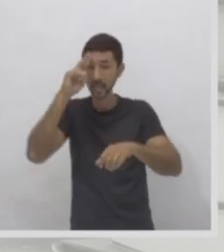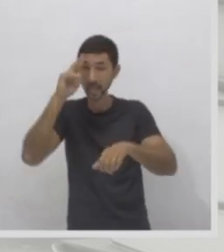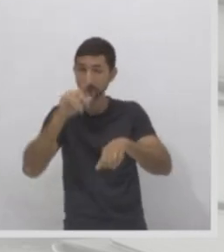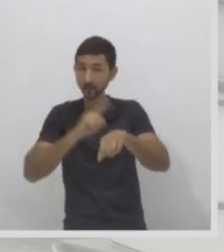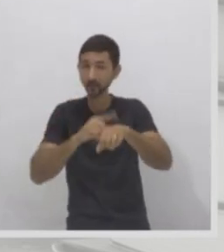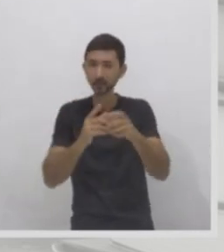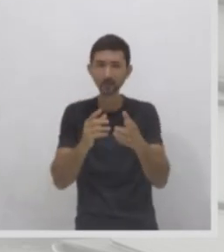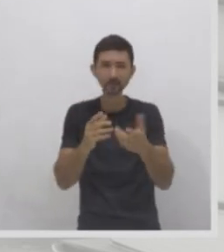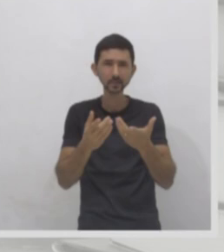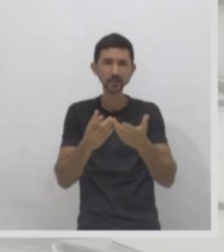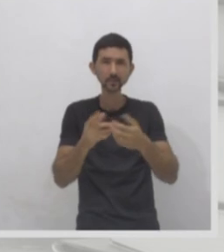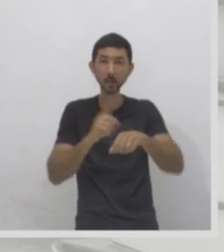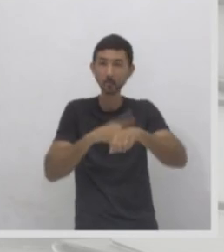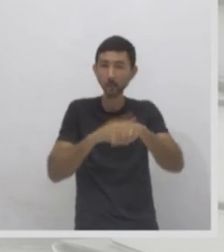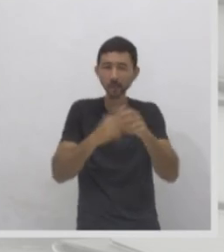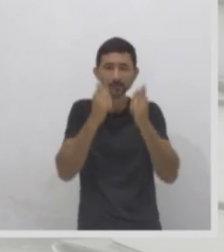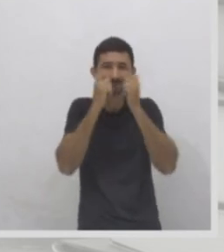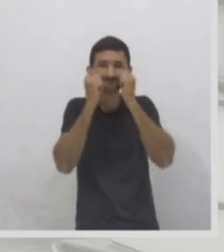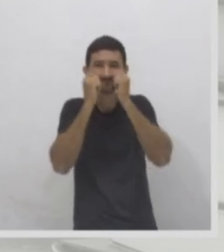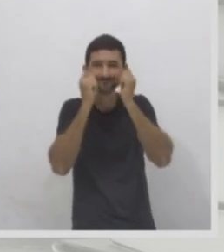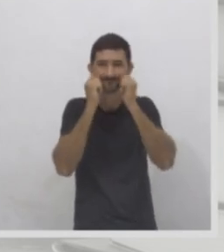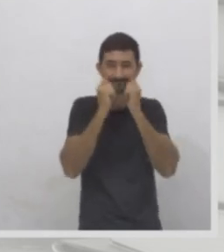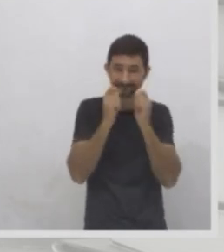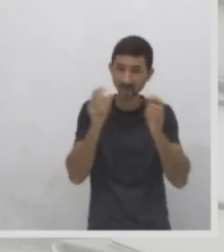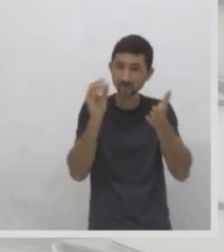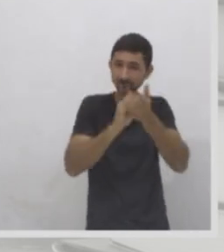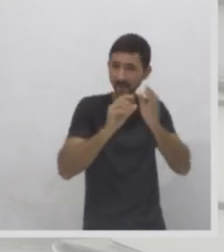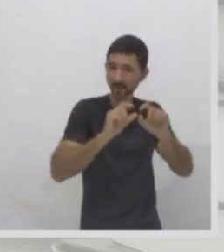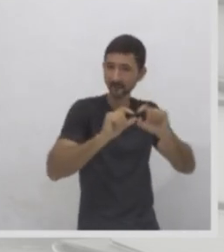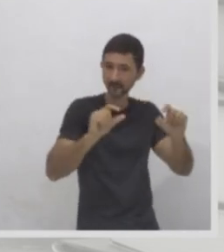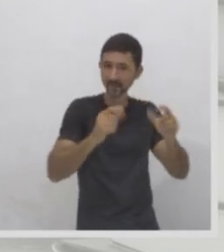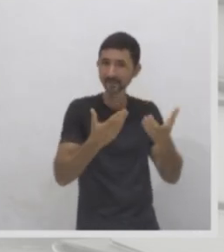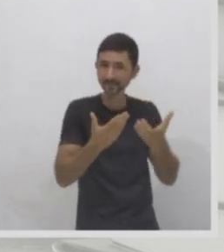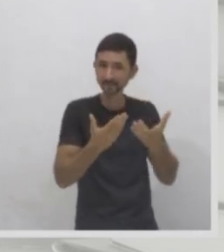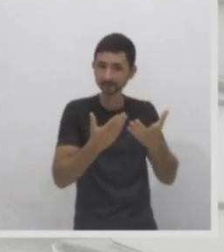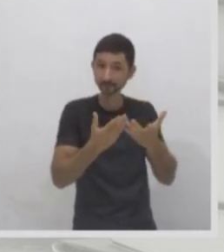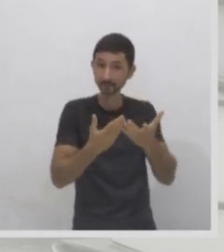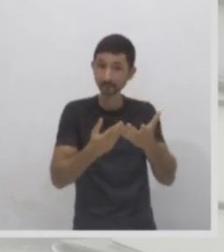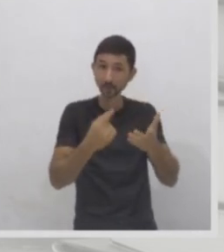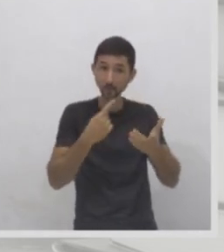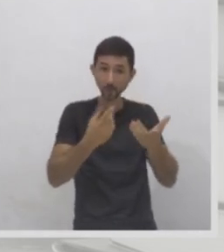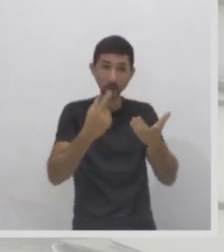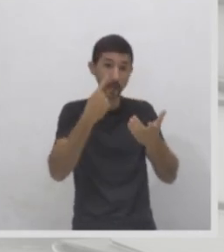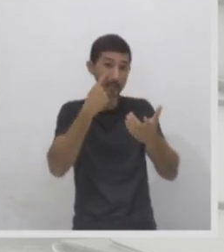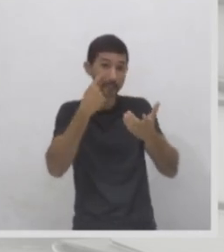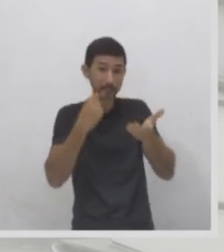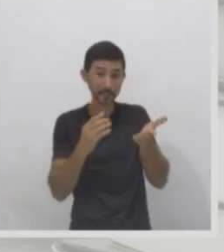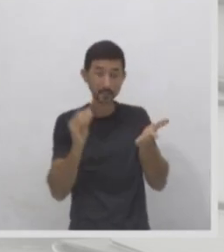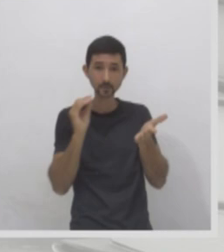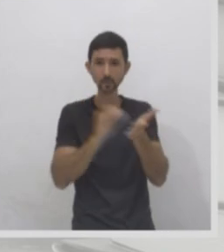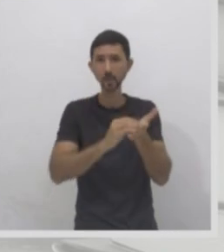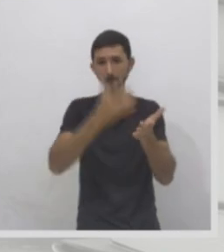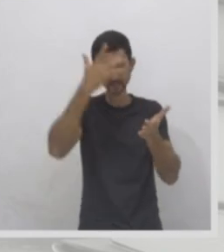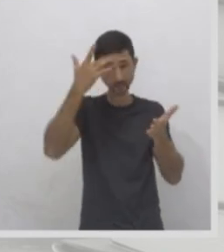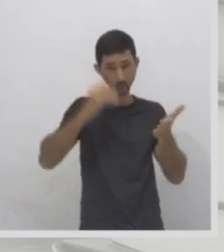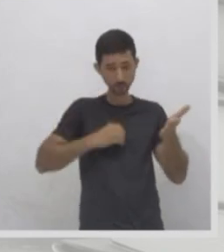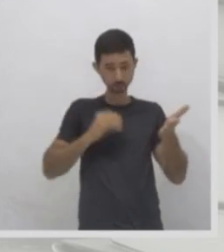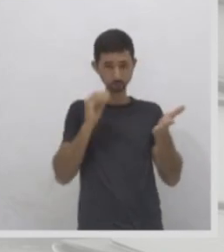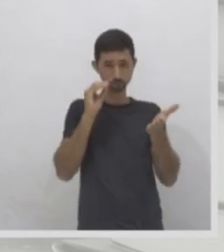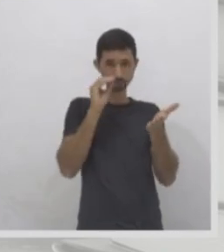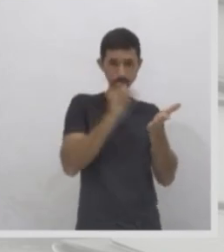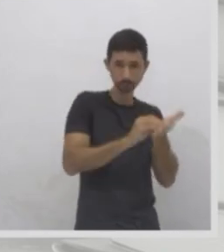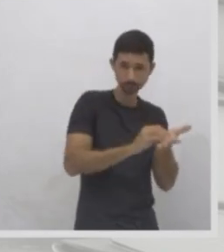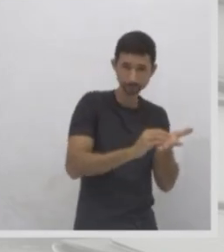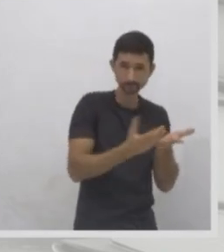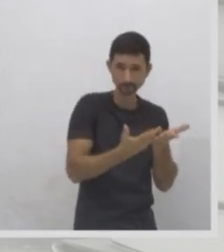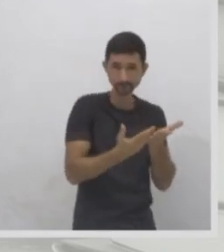aparece lá na frase, essa expressão, ela é uma expressão muito típica da sua apreciação de alguma coisa,